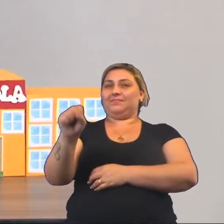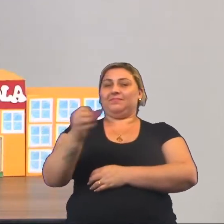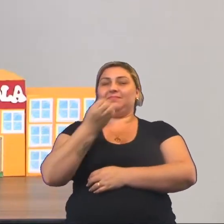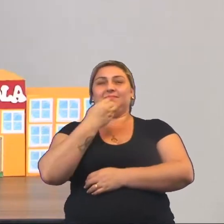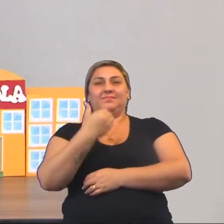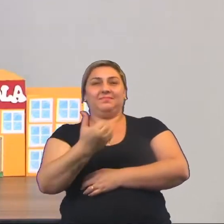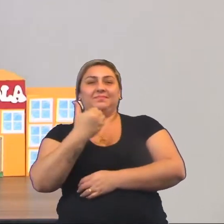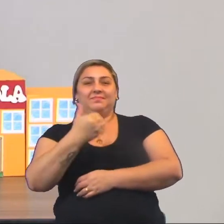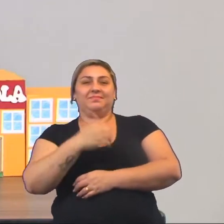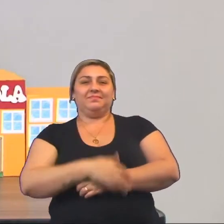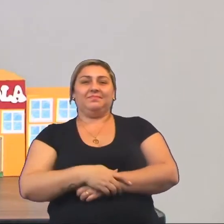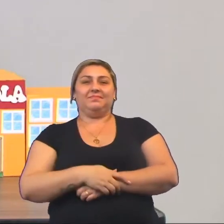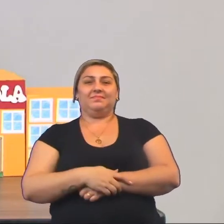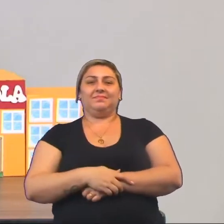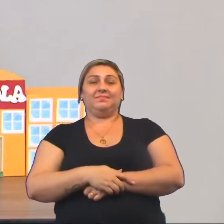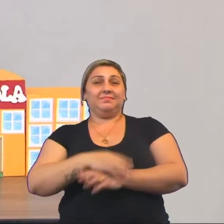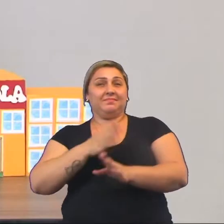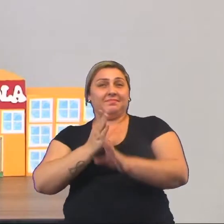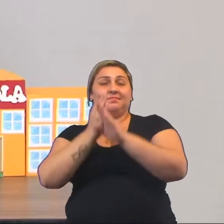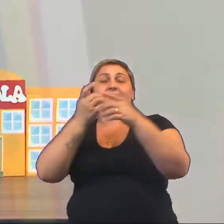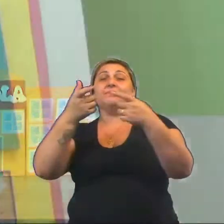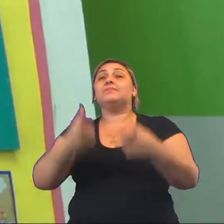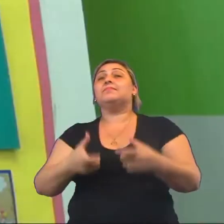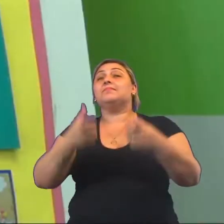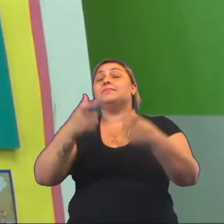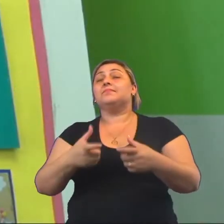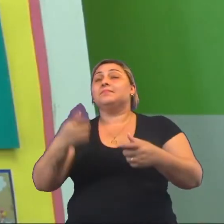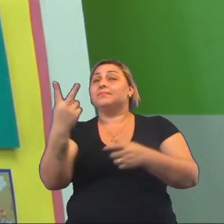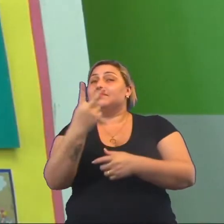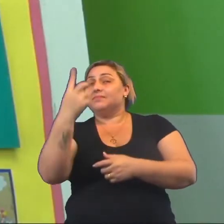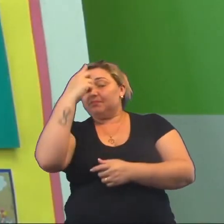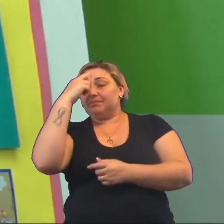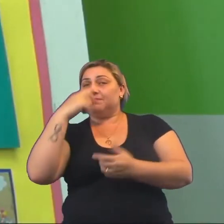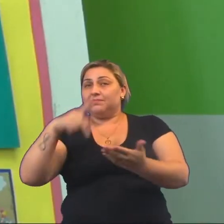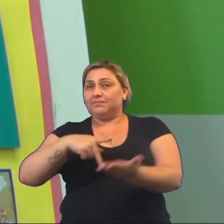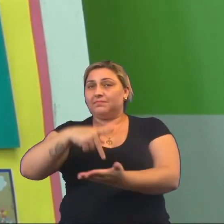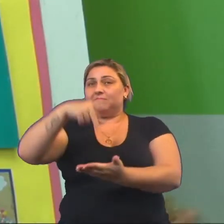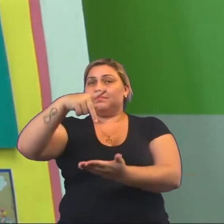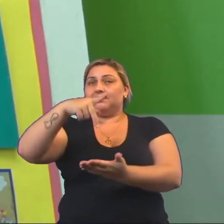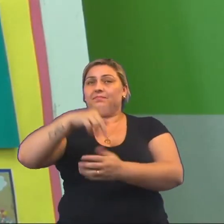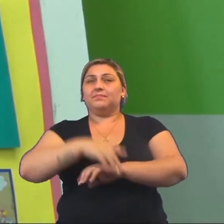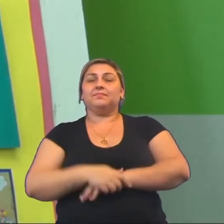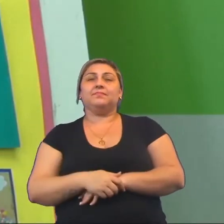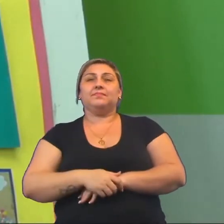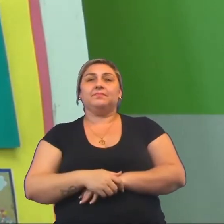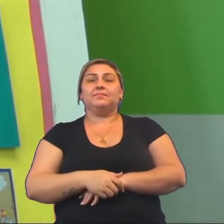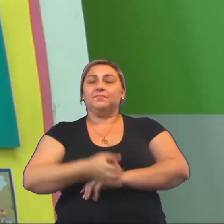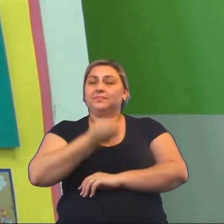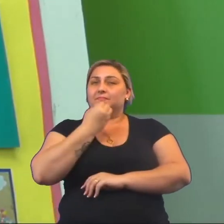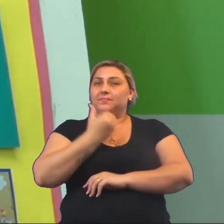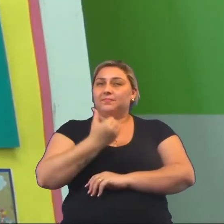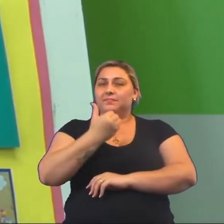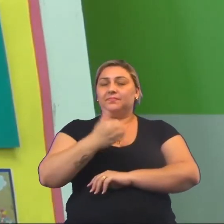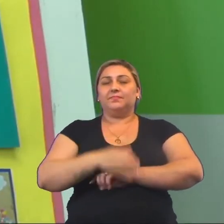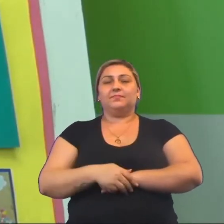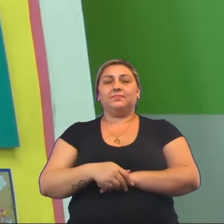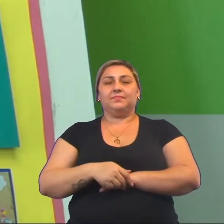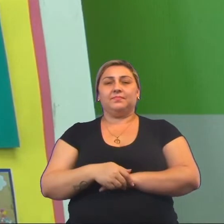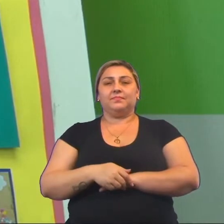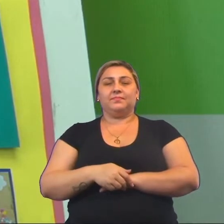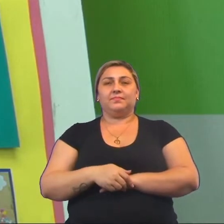Sim, muito bem! Descobrimos onde estavam as duas imagens da Páscoa. Muito